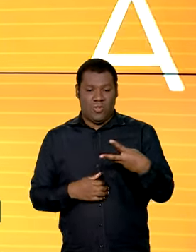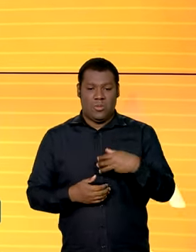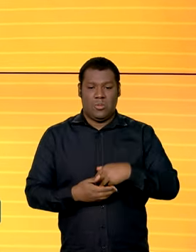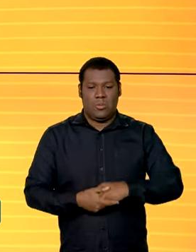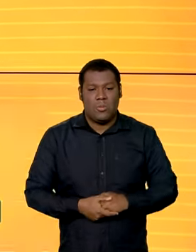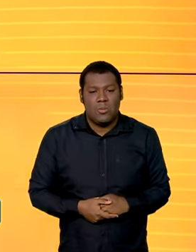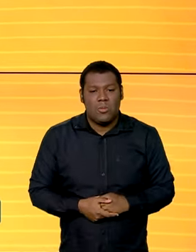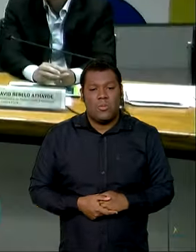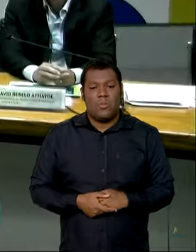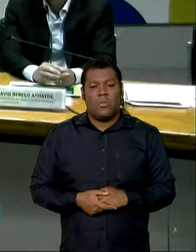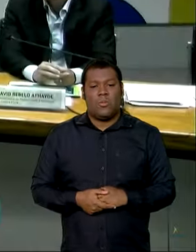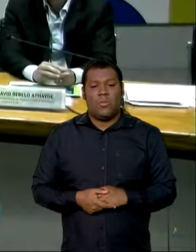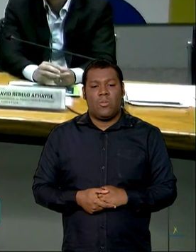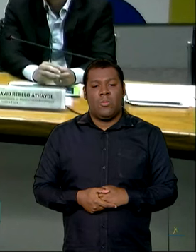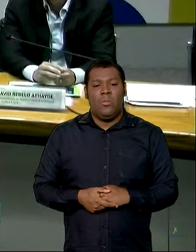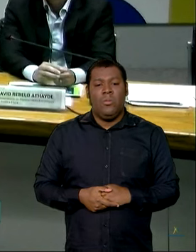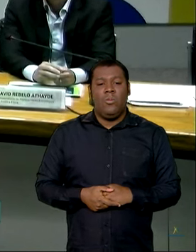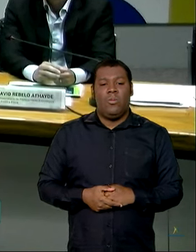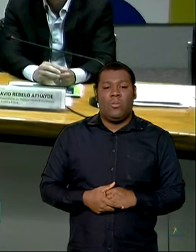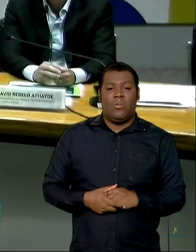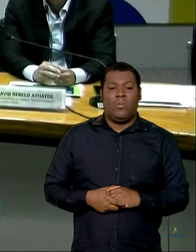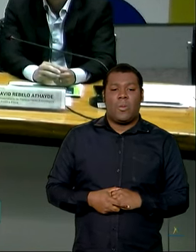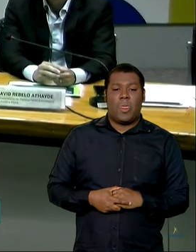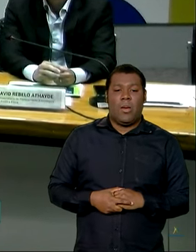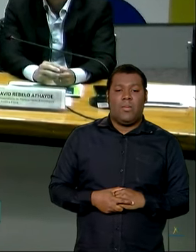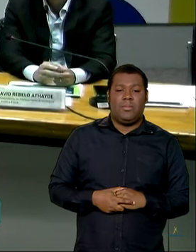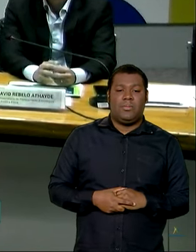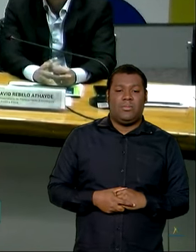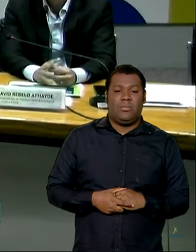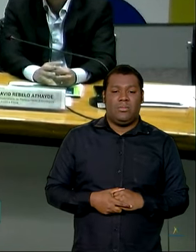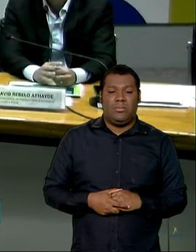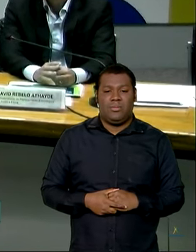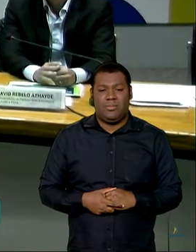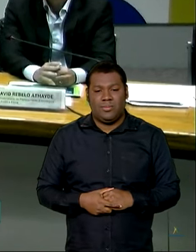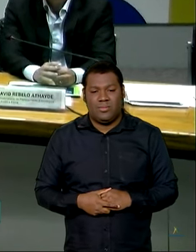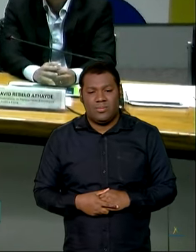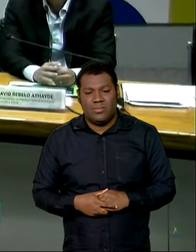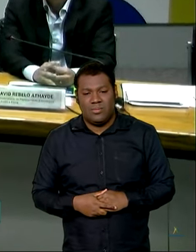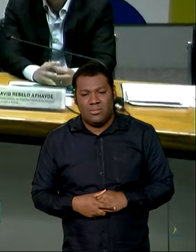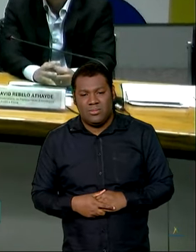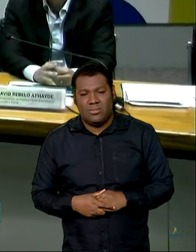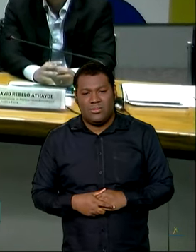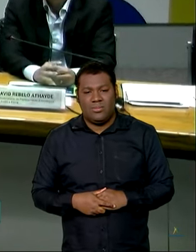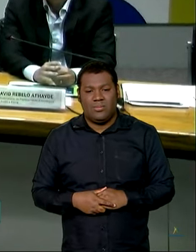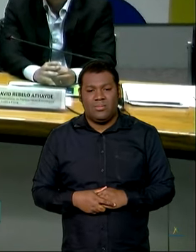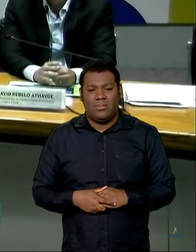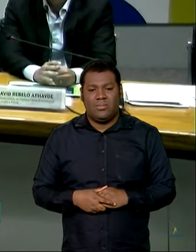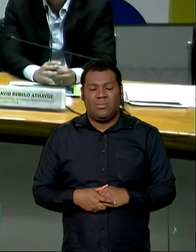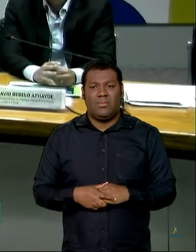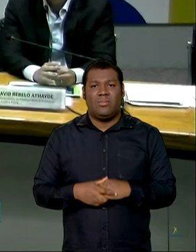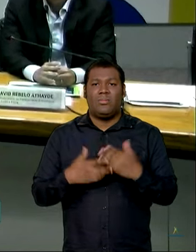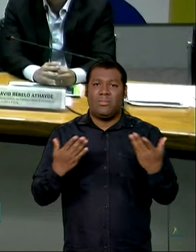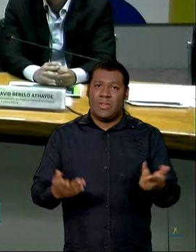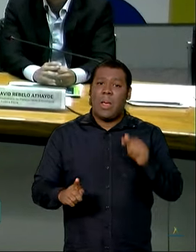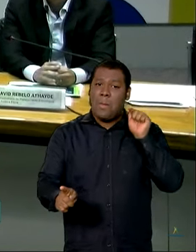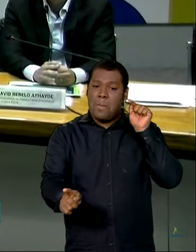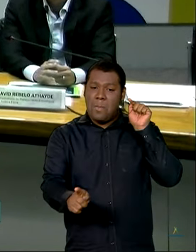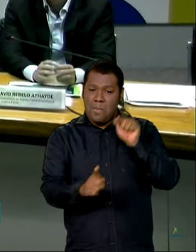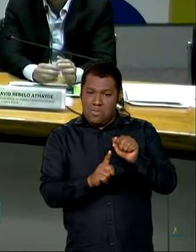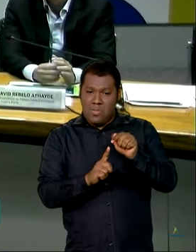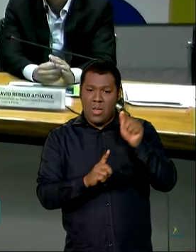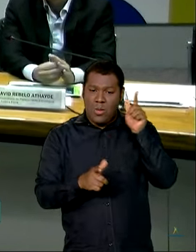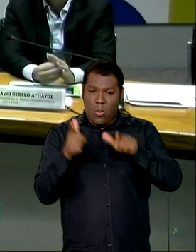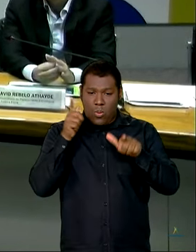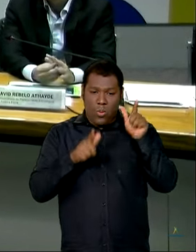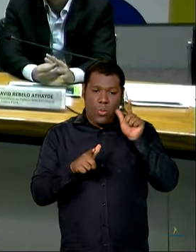contas públicas. Nós não estamos longe de um patamar para ficar dentro das metas estabelecidas.